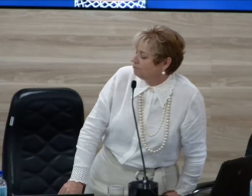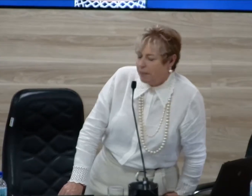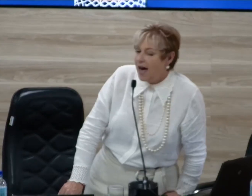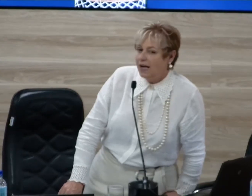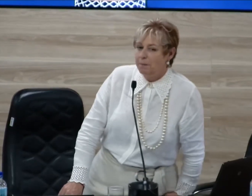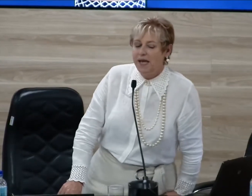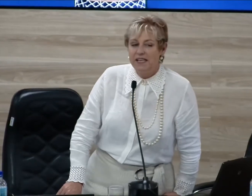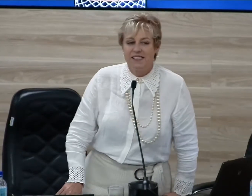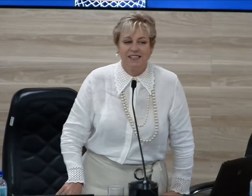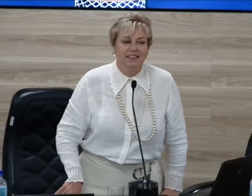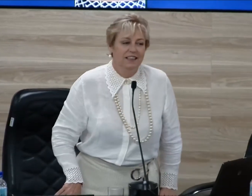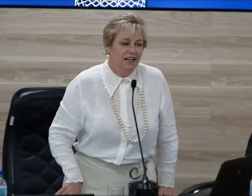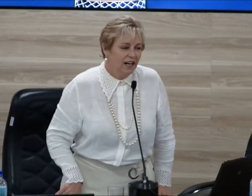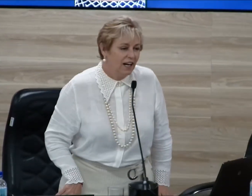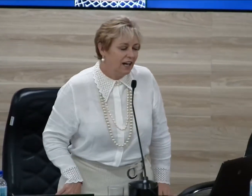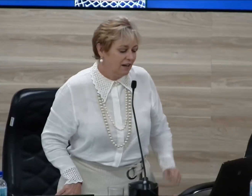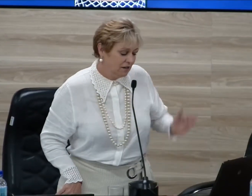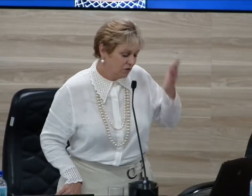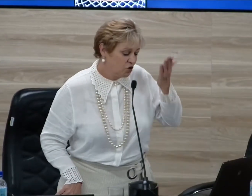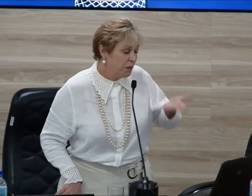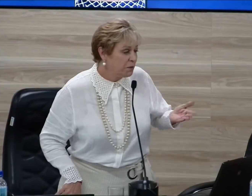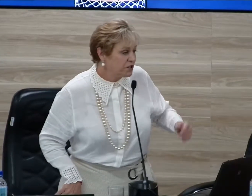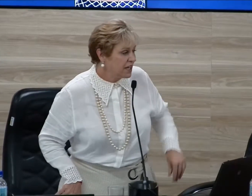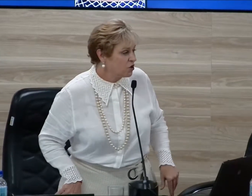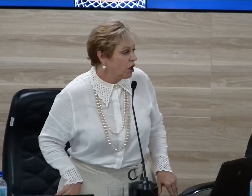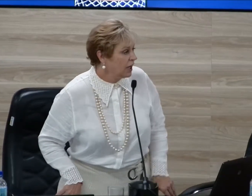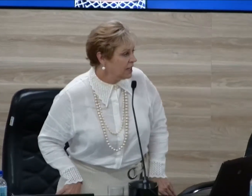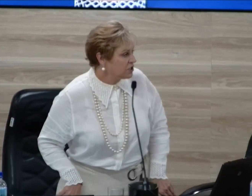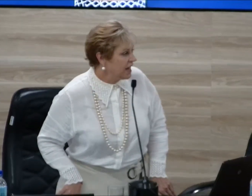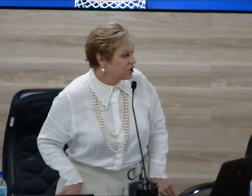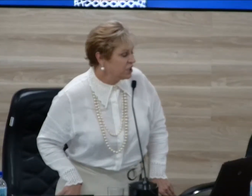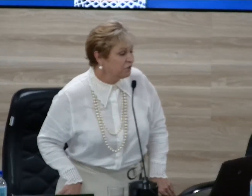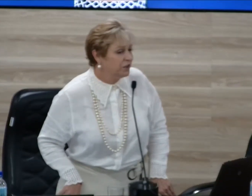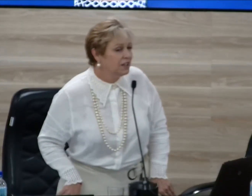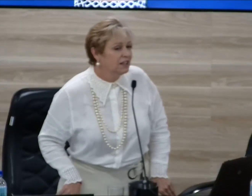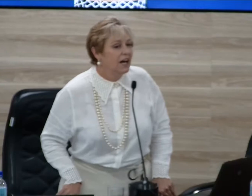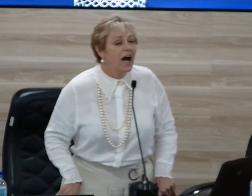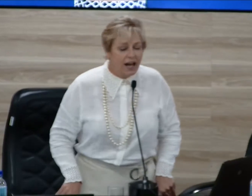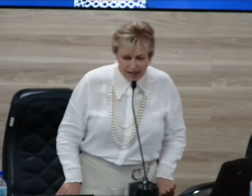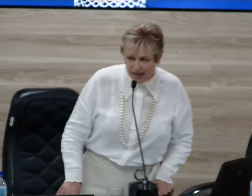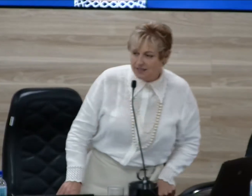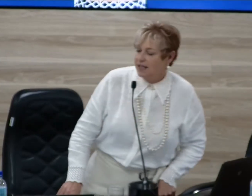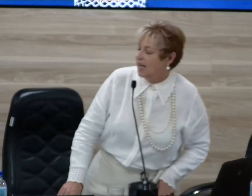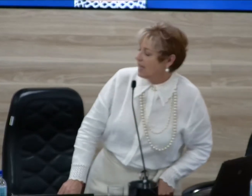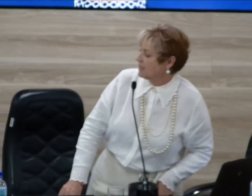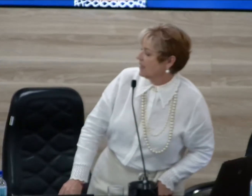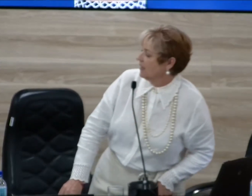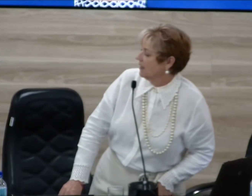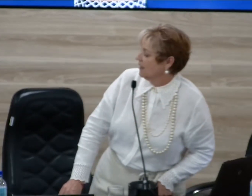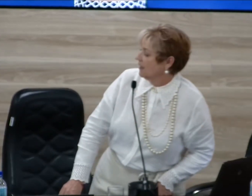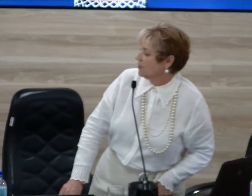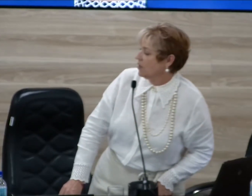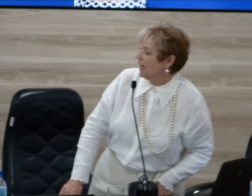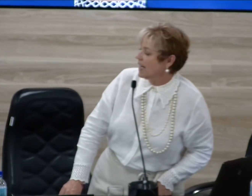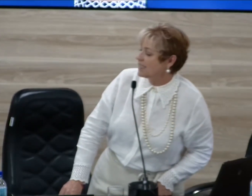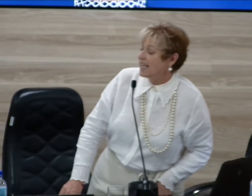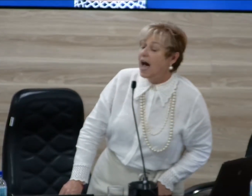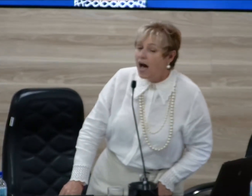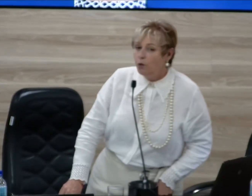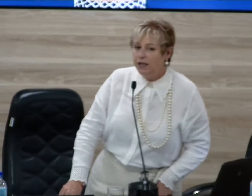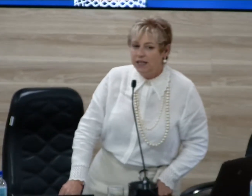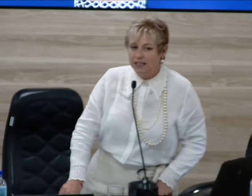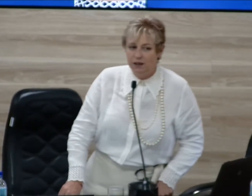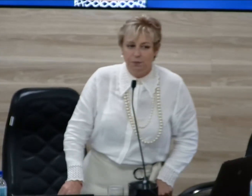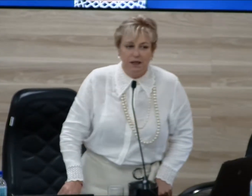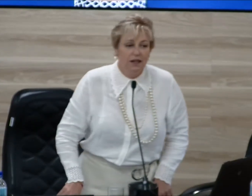um parabéns aos membros da Escola Legislativa, a essa Casa de Leis,